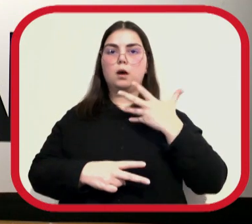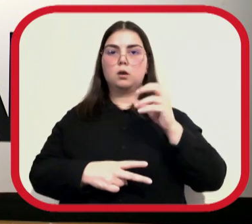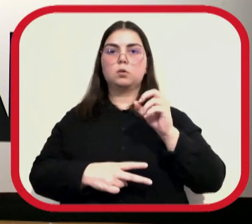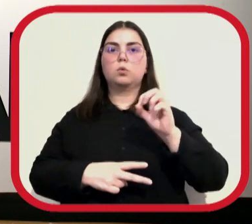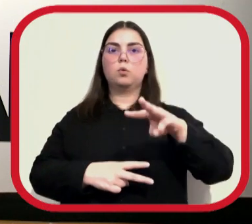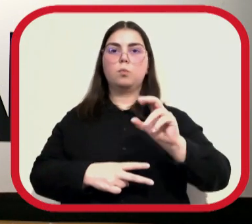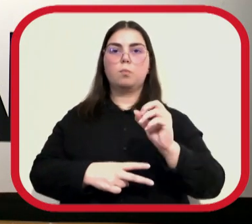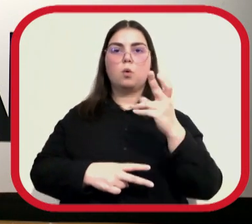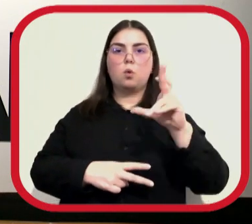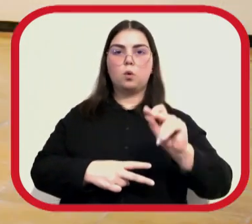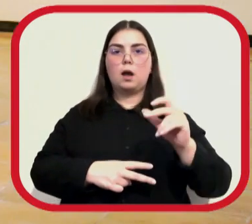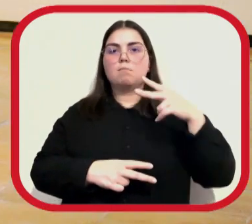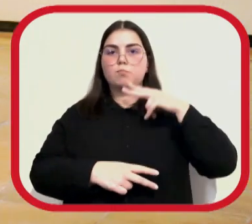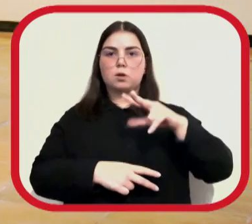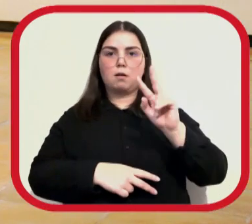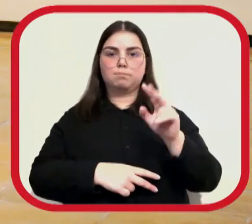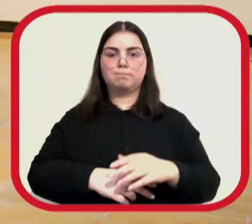arquiteto Eduardo Soto de Moura.